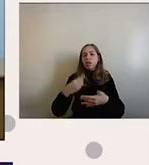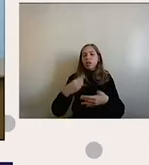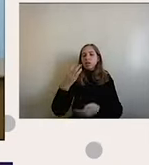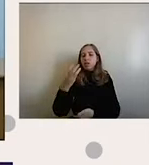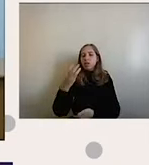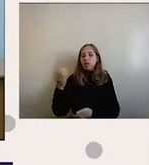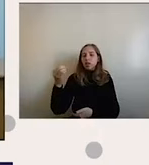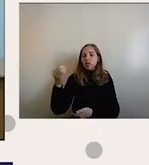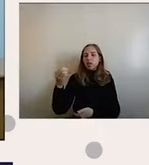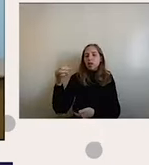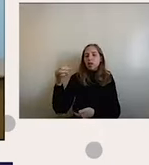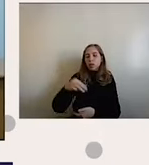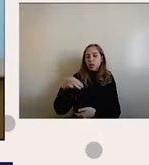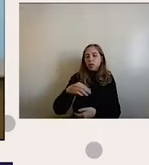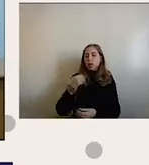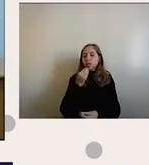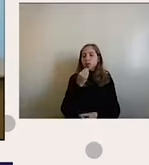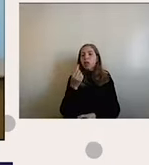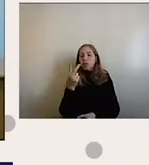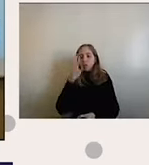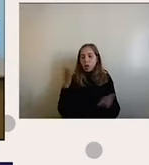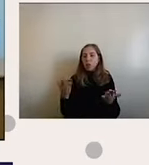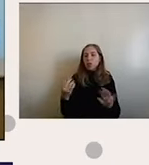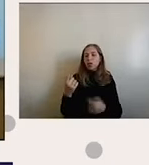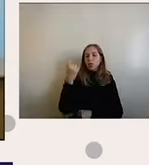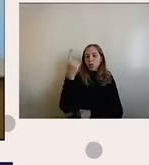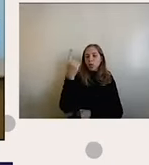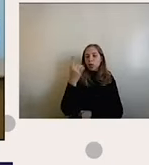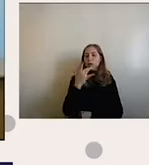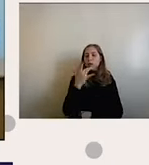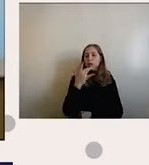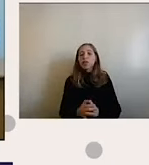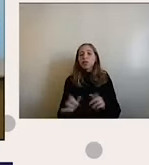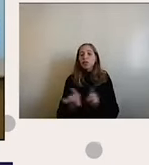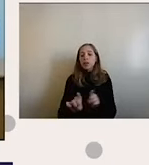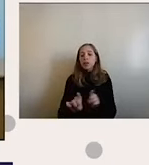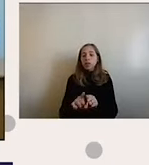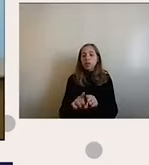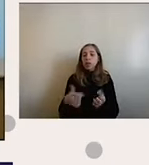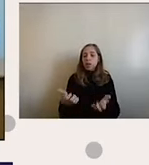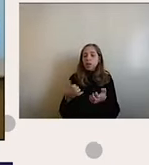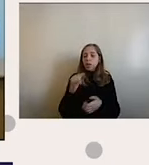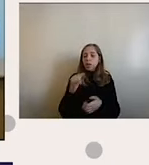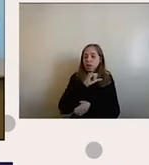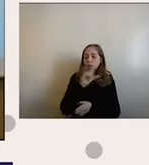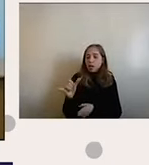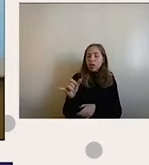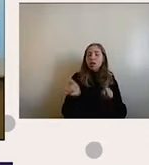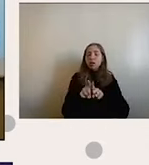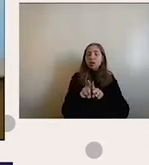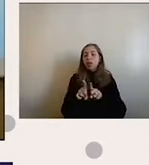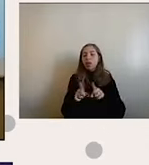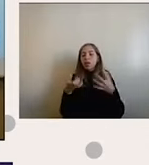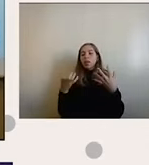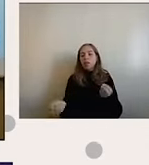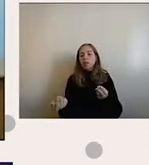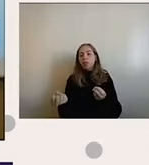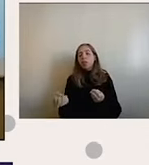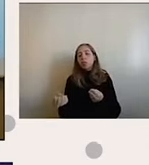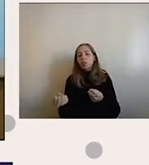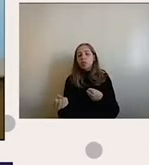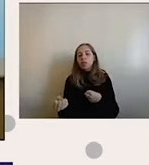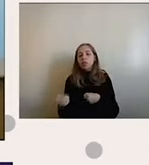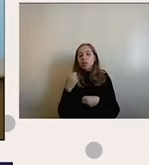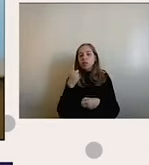às 13 horas. E também eu quero avisar que vamos retomar a